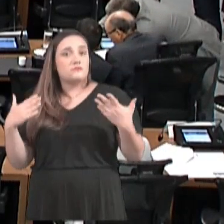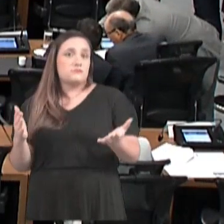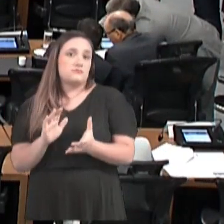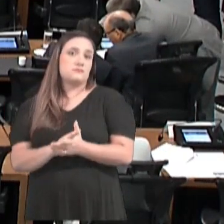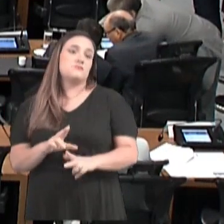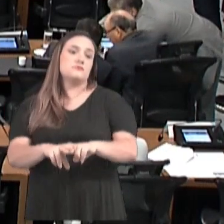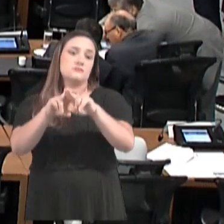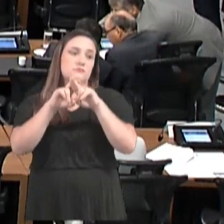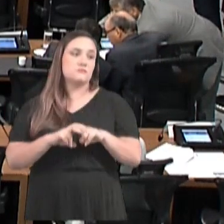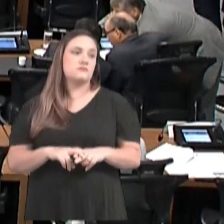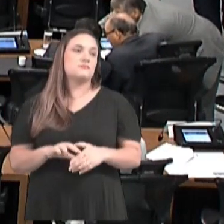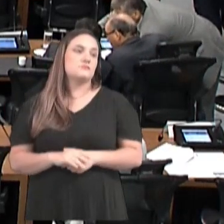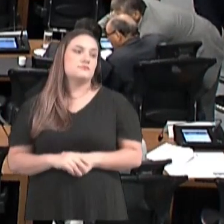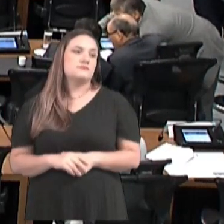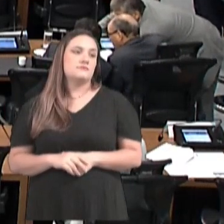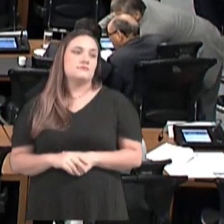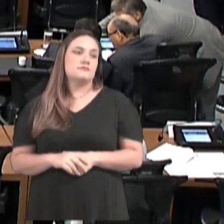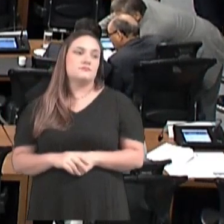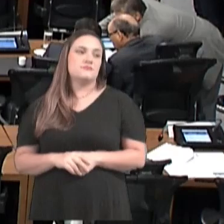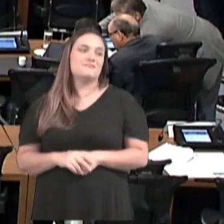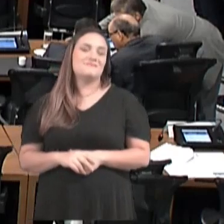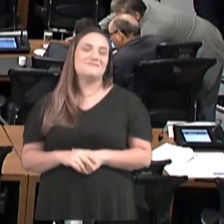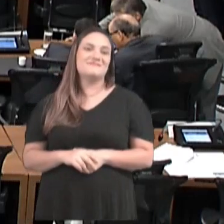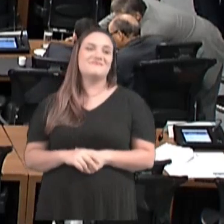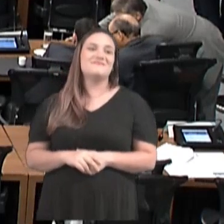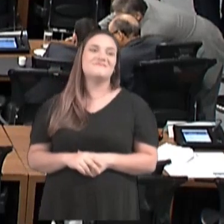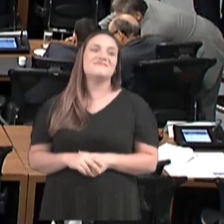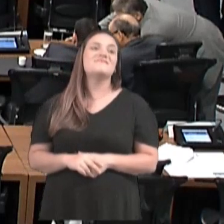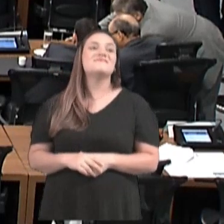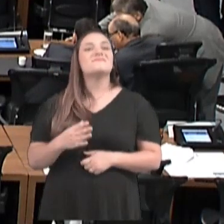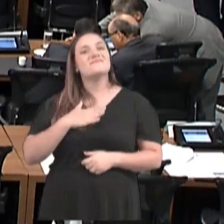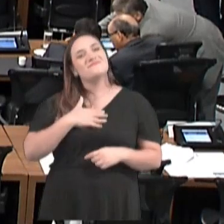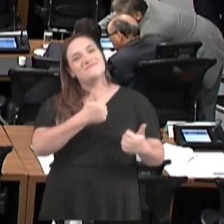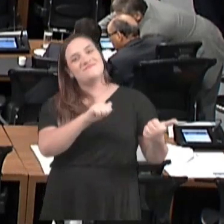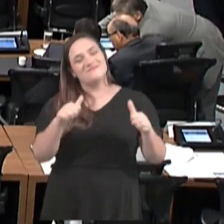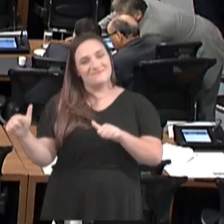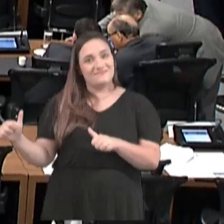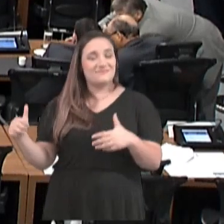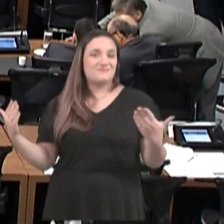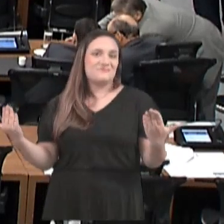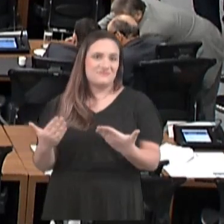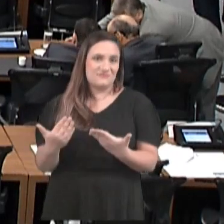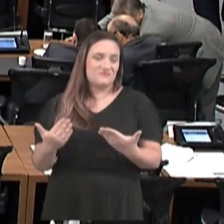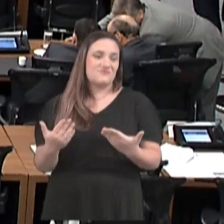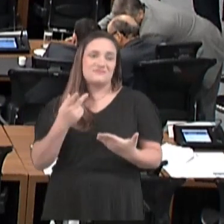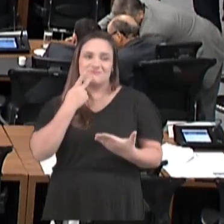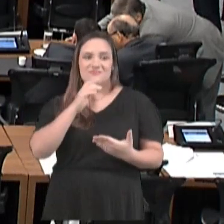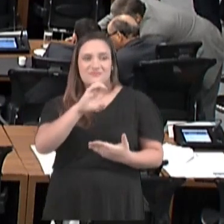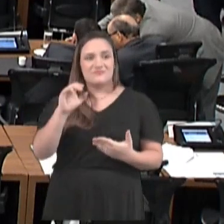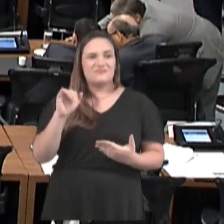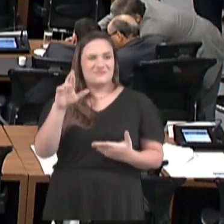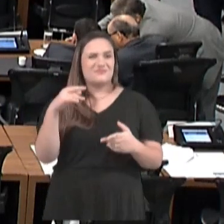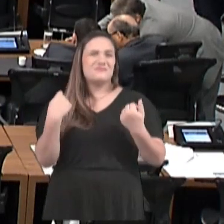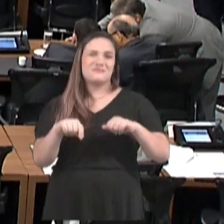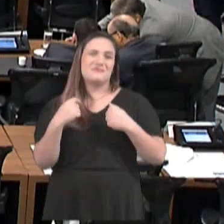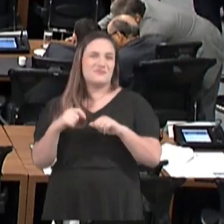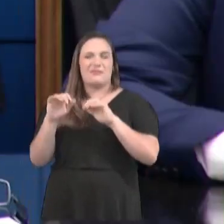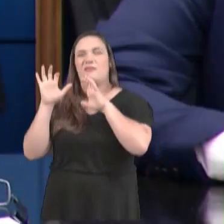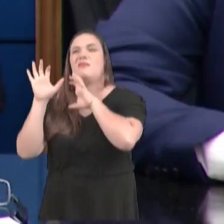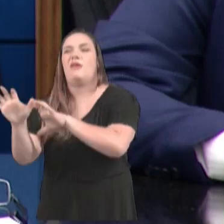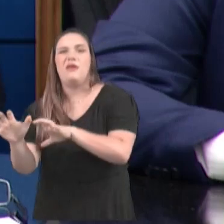Portanto, a avaliação que nós fizemos na CCJ, hoje em dia, até porque tem que acabar com esse